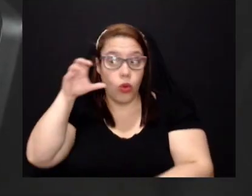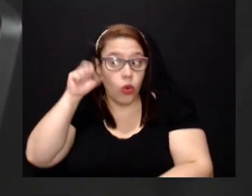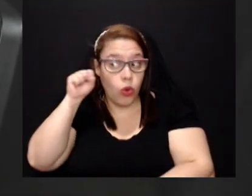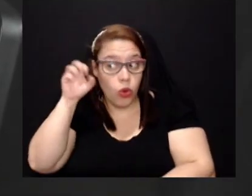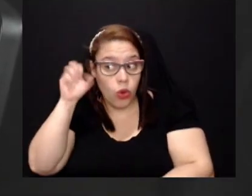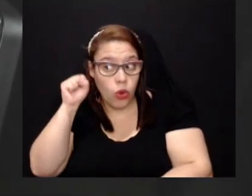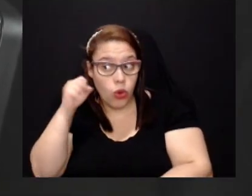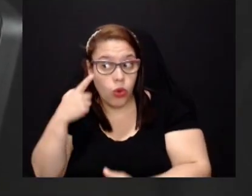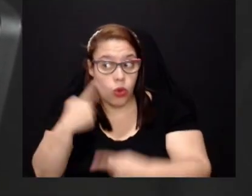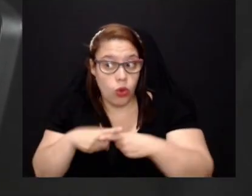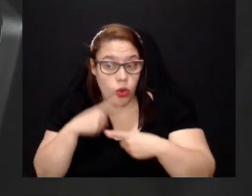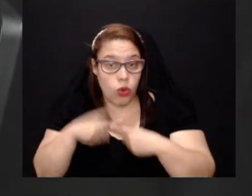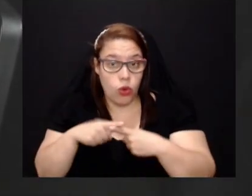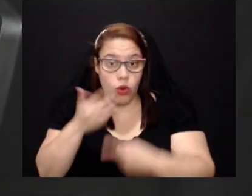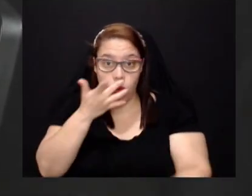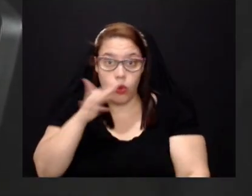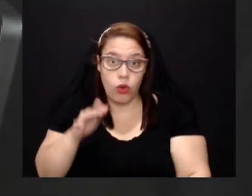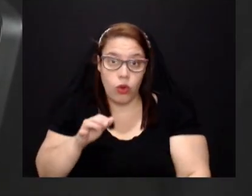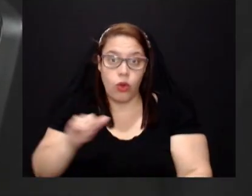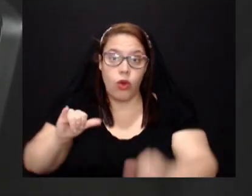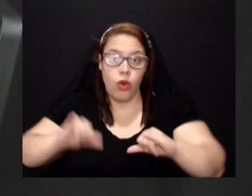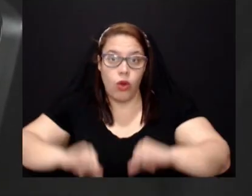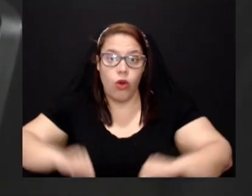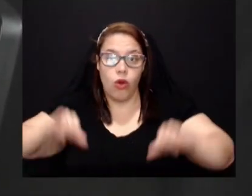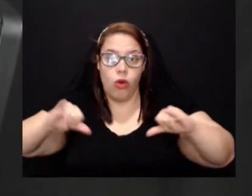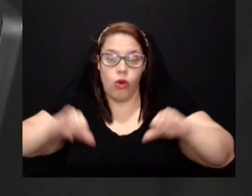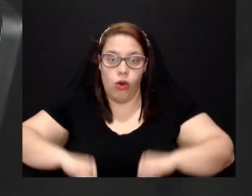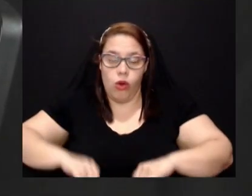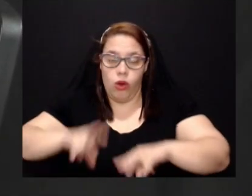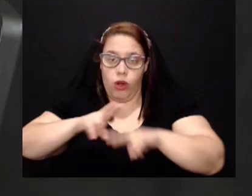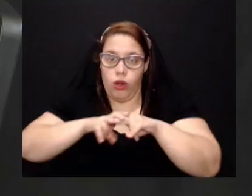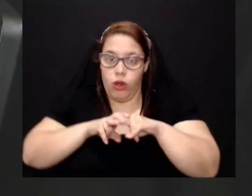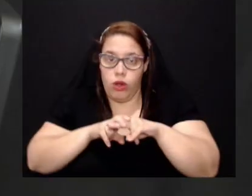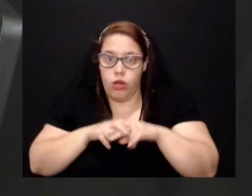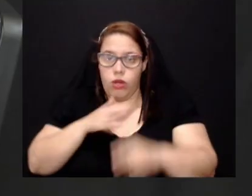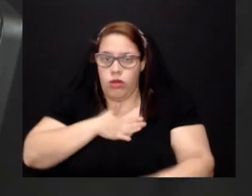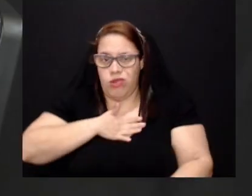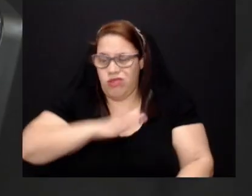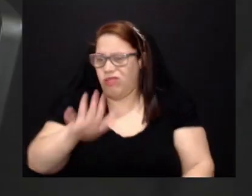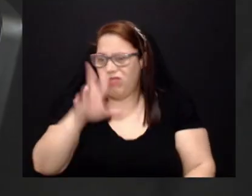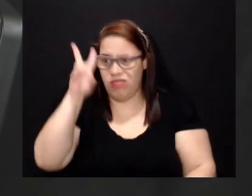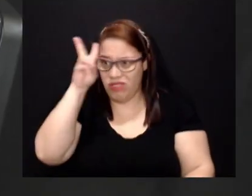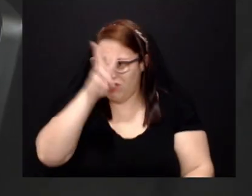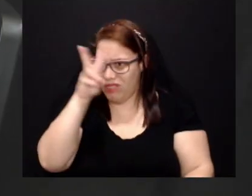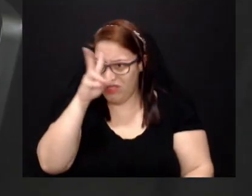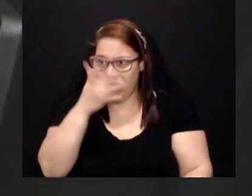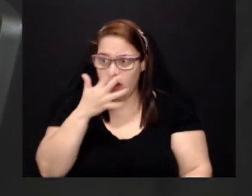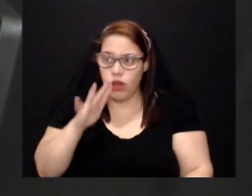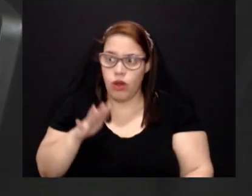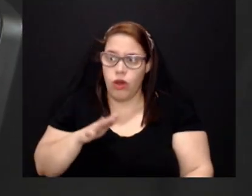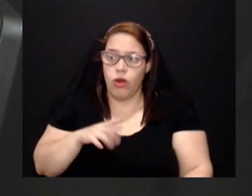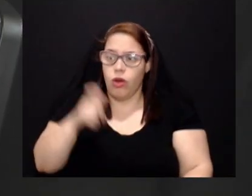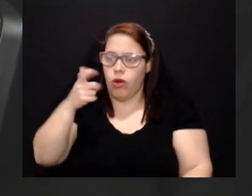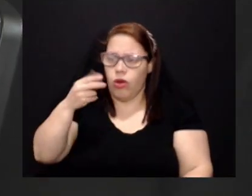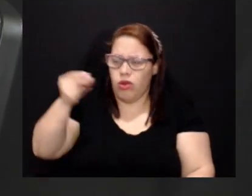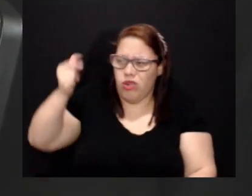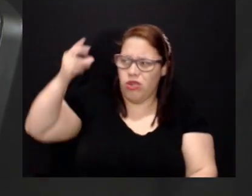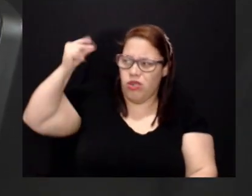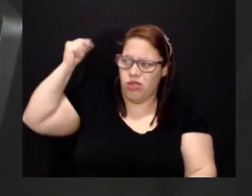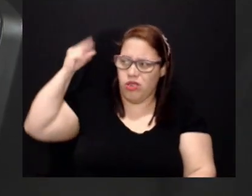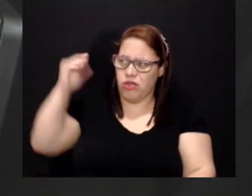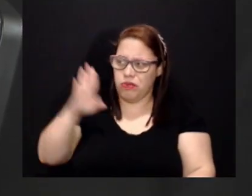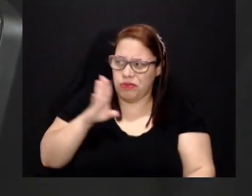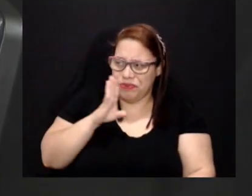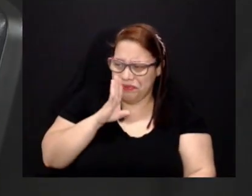fui uma criança que sofri por isso. Eu não gosto de lembrar da criança que eu era silenciada,